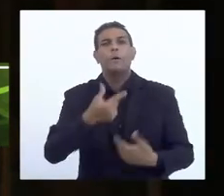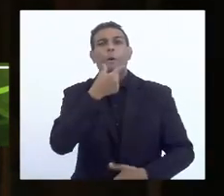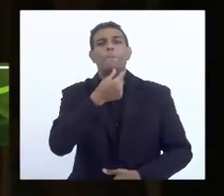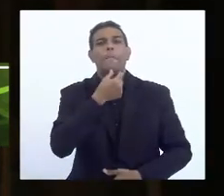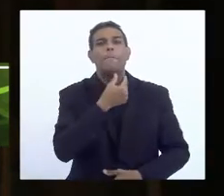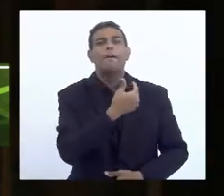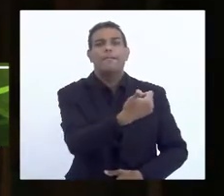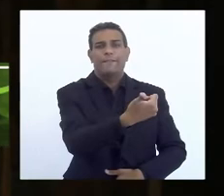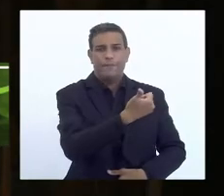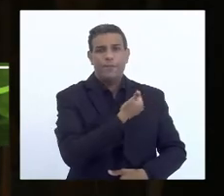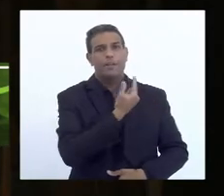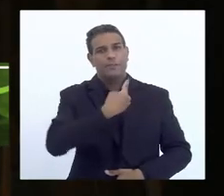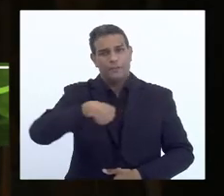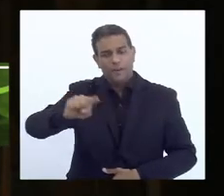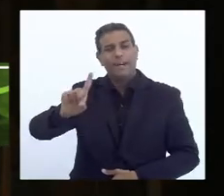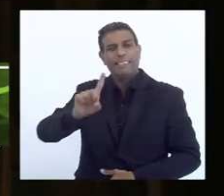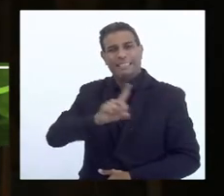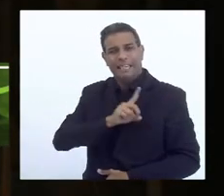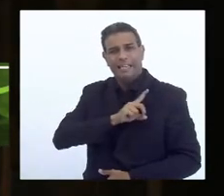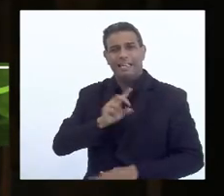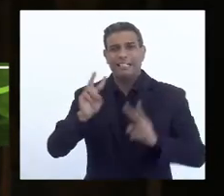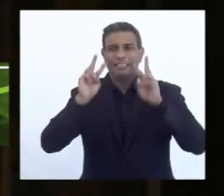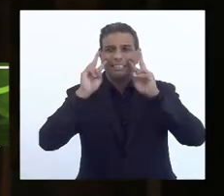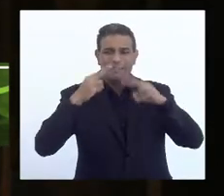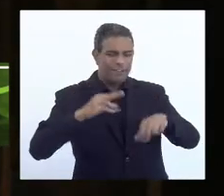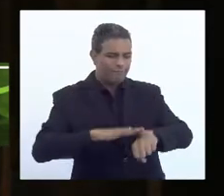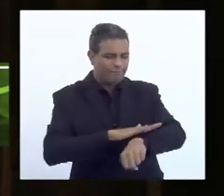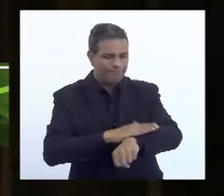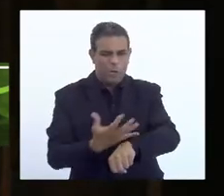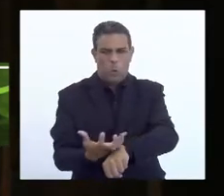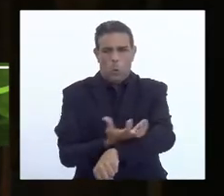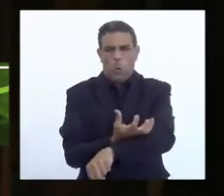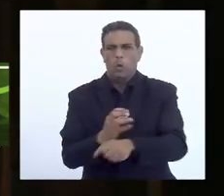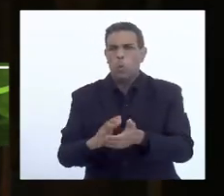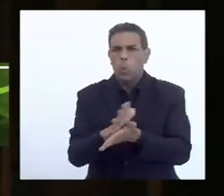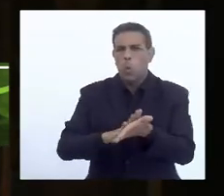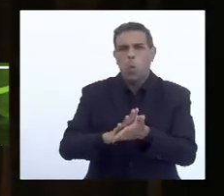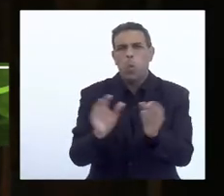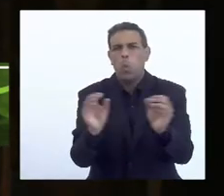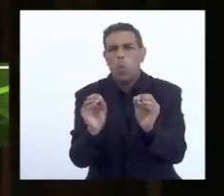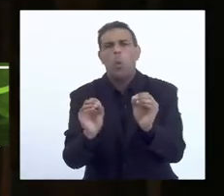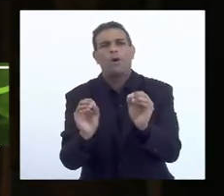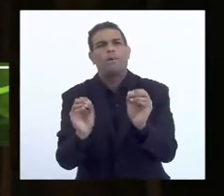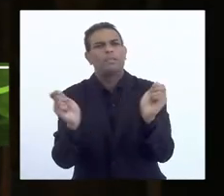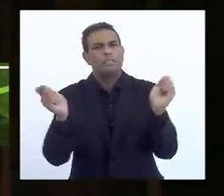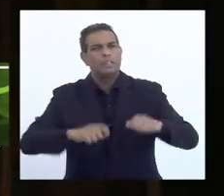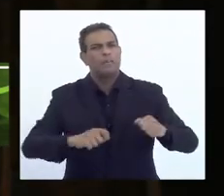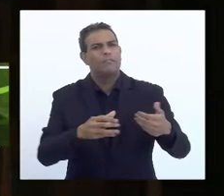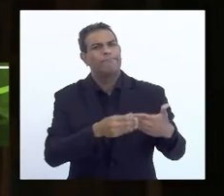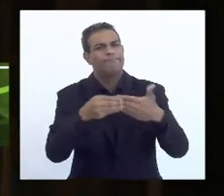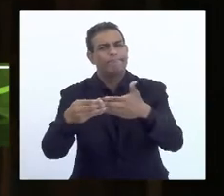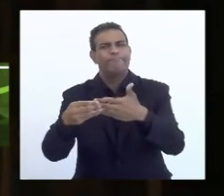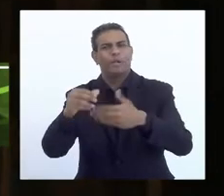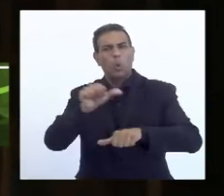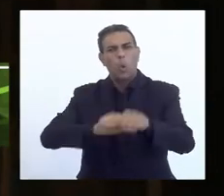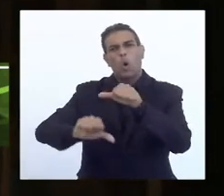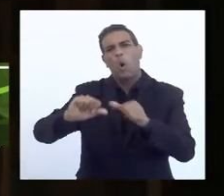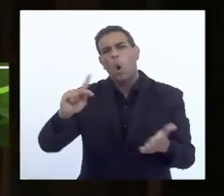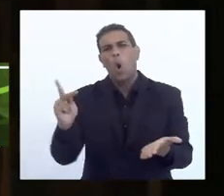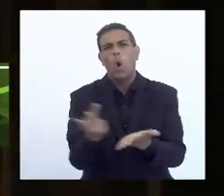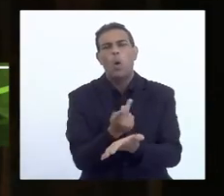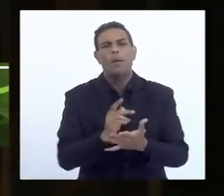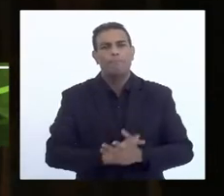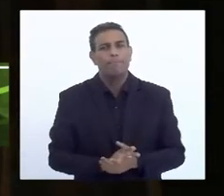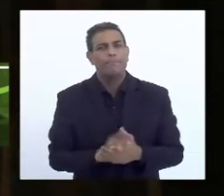disseram, vamos para a delegacia, e eu olhei para a minha perna e não achei que eu estava machucada o suficiente para que alguém considerasse o que me aconteceu